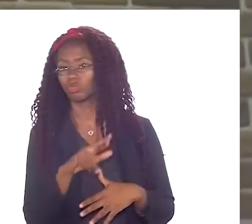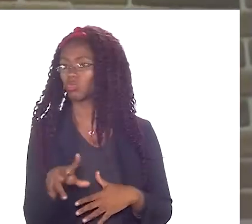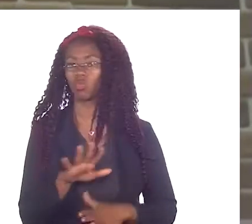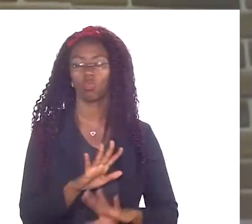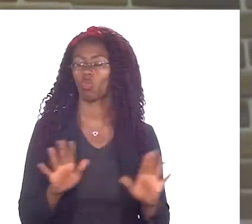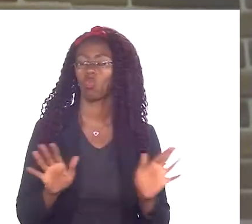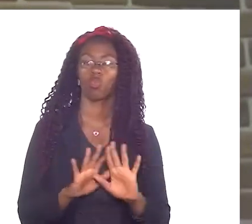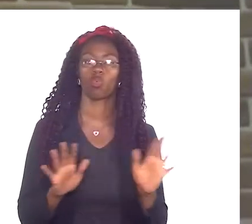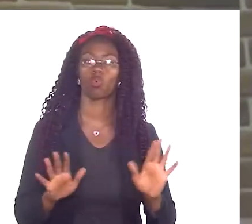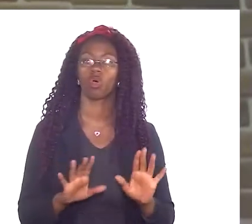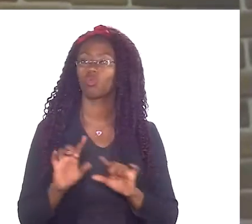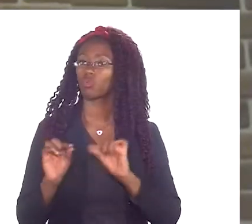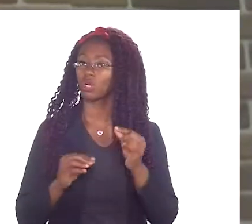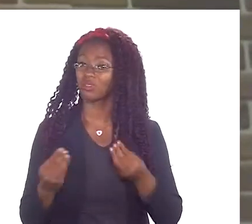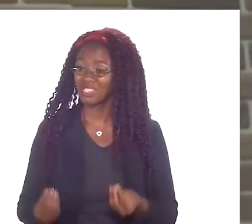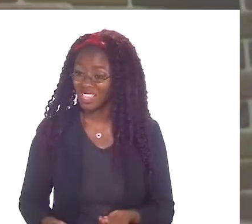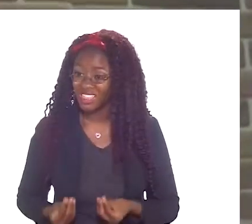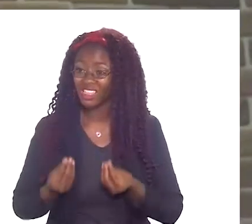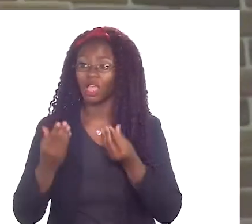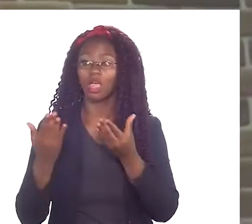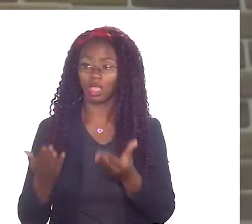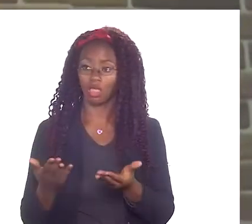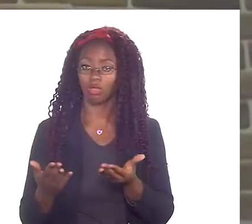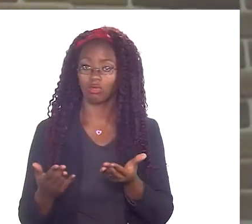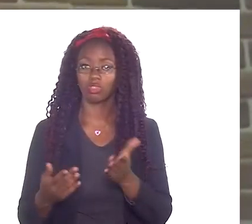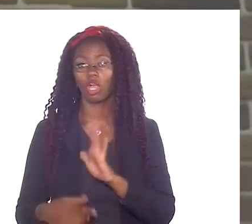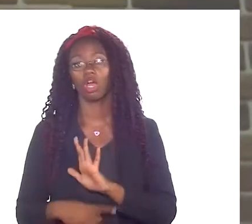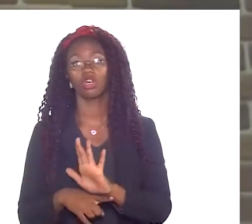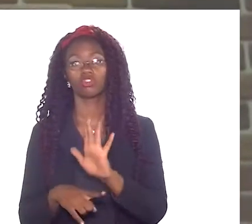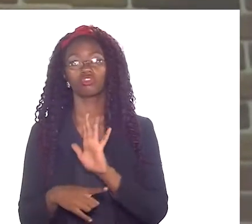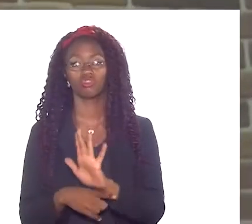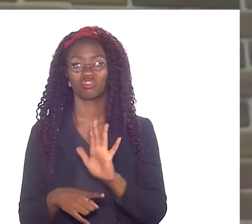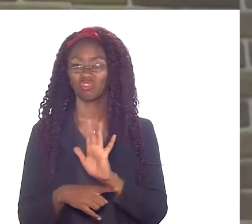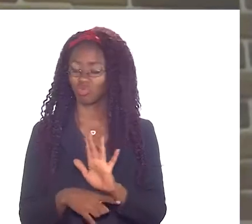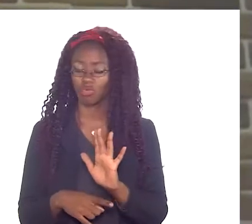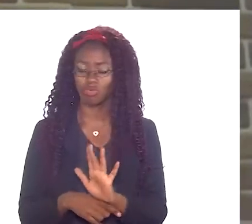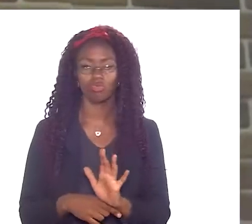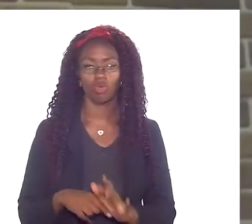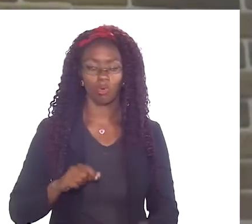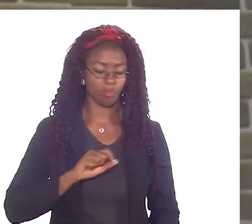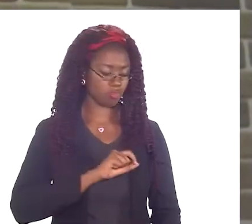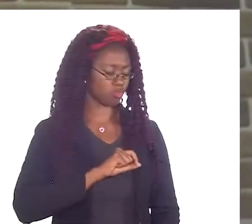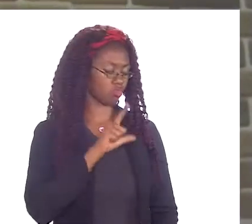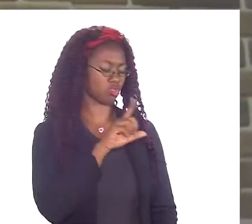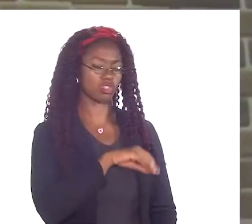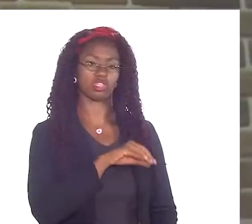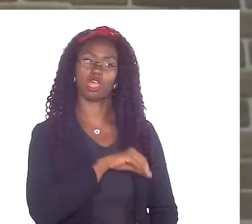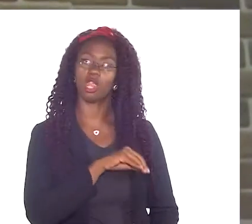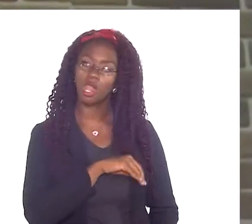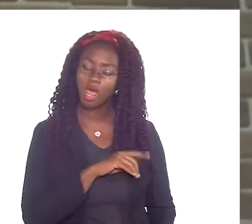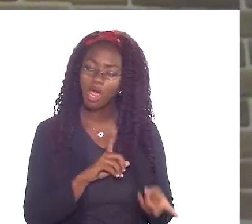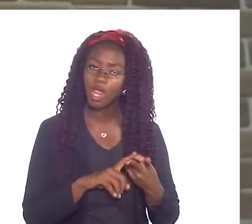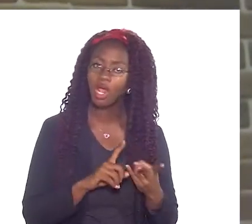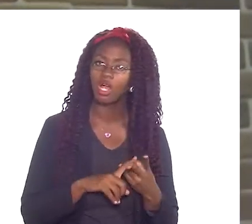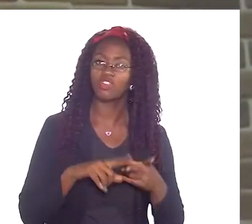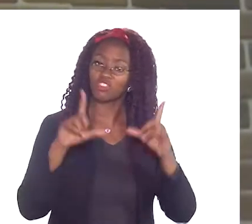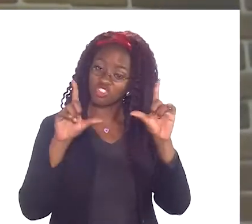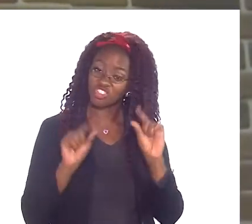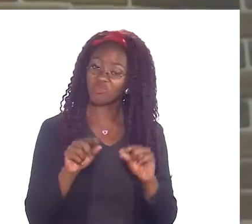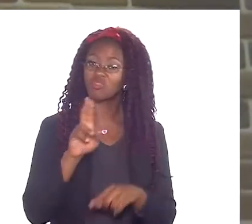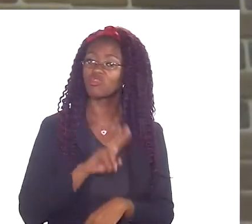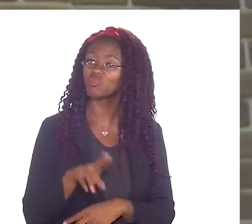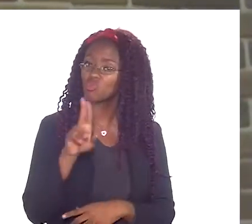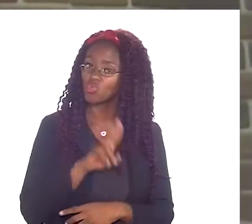C, não é só isso. O que você entregou? Você aumentou a receita da empresa em 5%? Você reduziu o custo